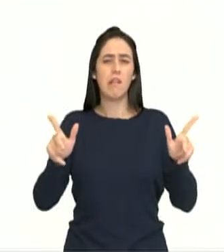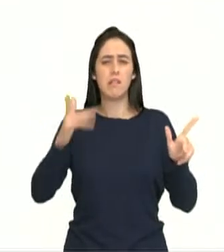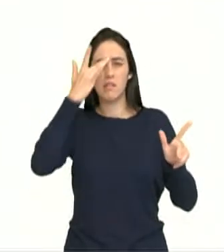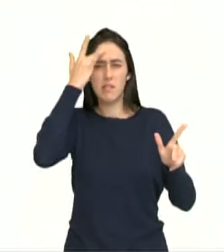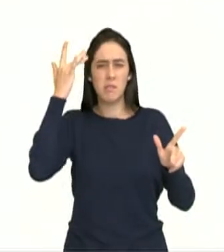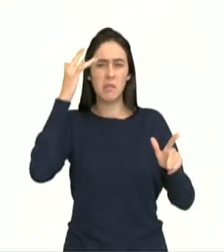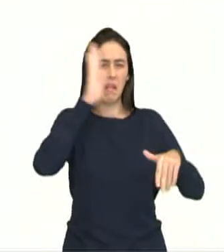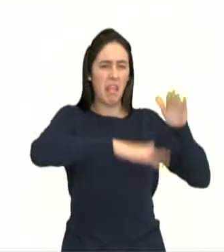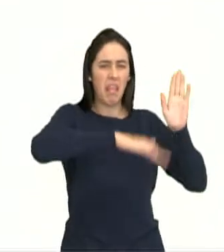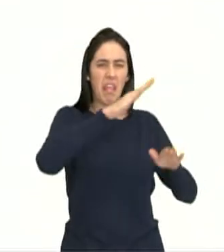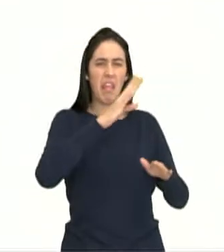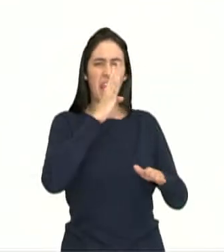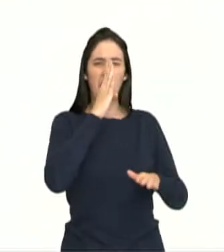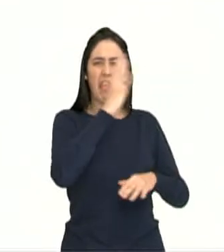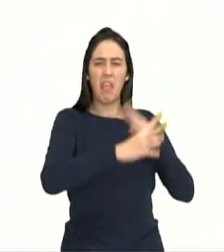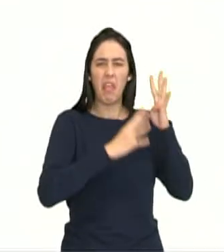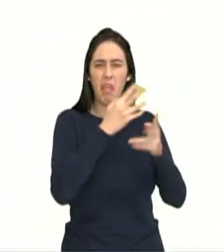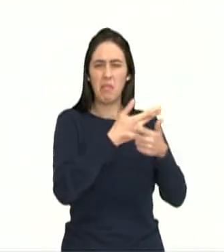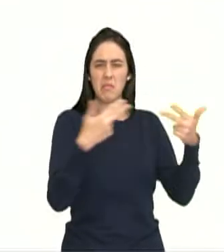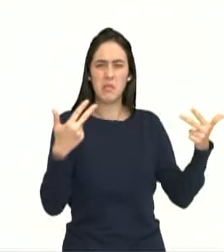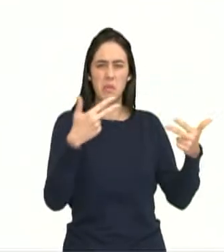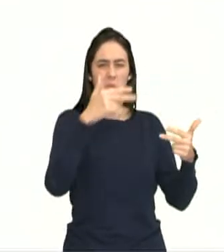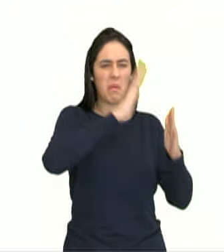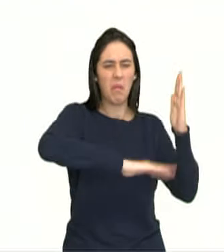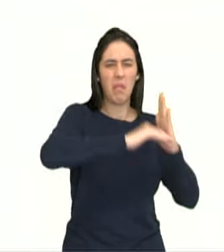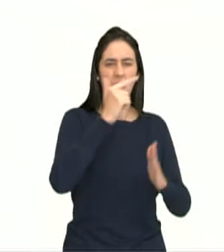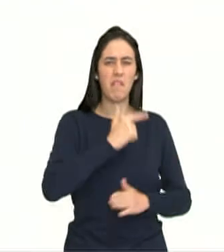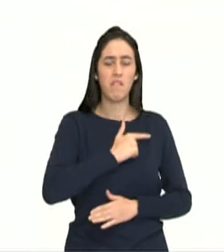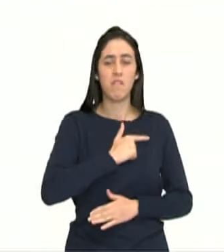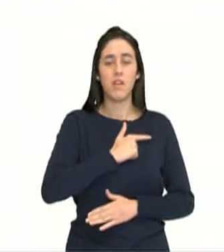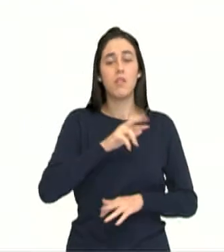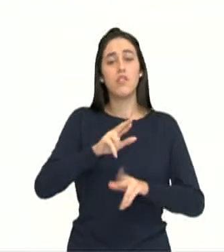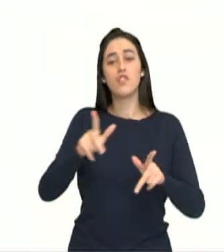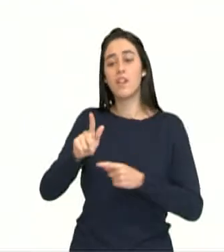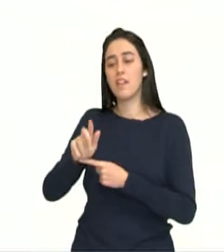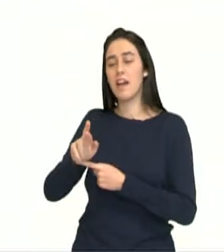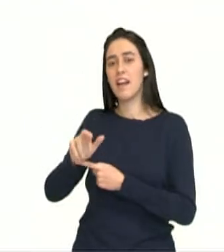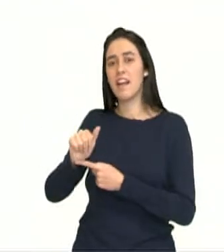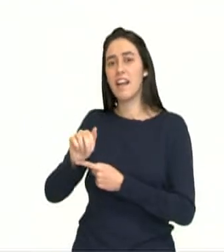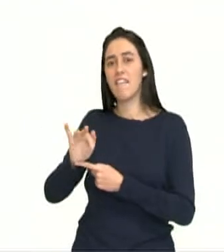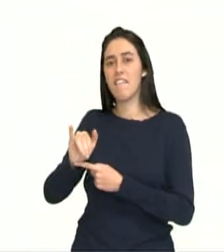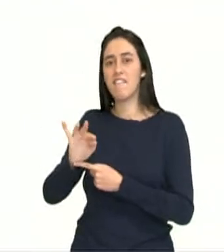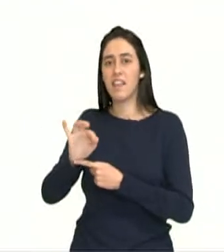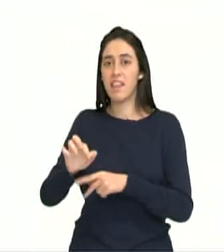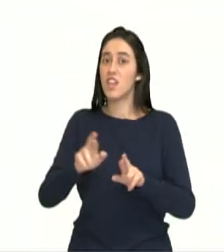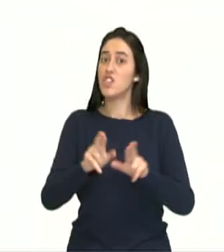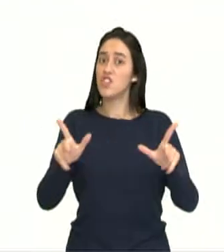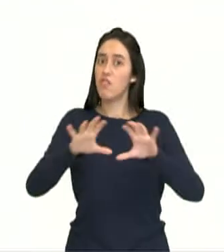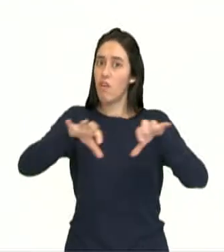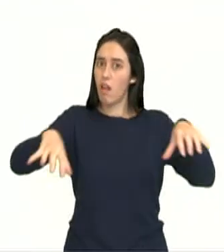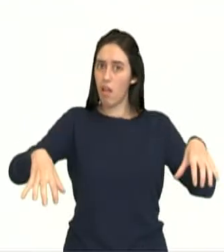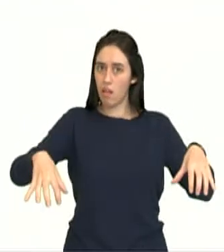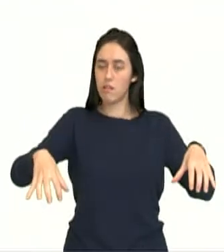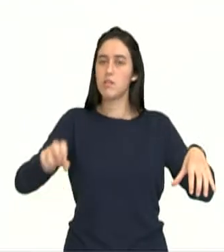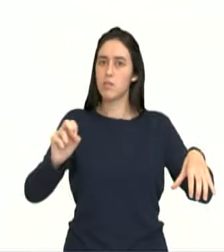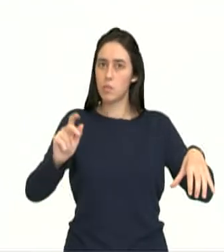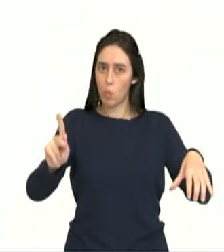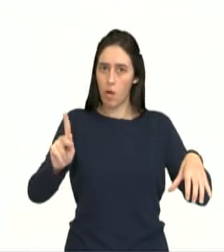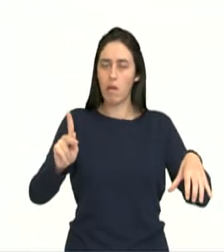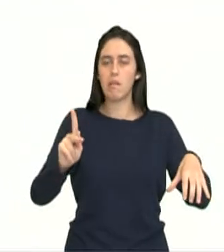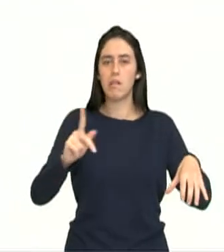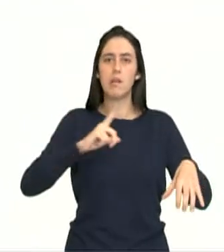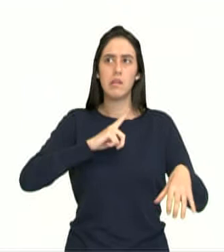e grafite, né? Lembrando aí que a gente tem vários artistas contemporâneos, né, que fazem grafite, né, pessoal, que são